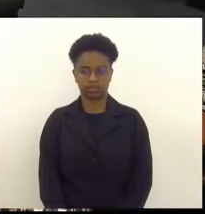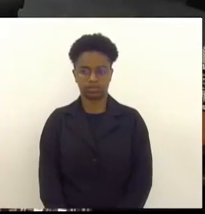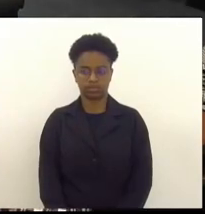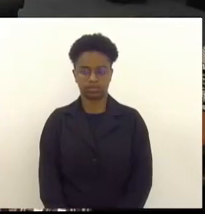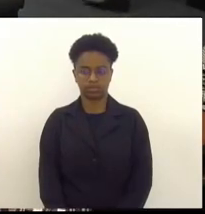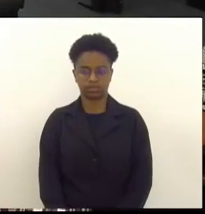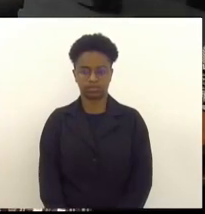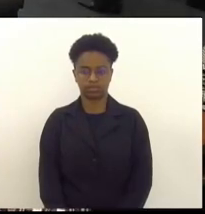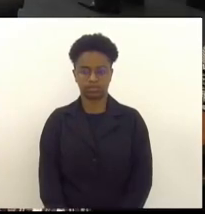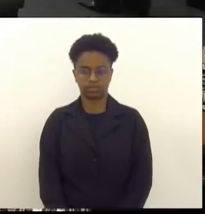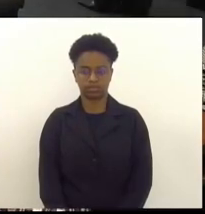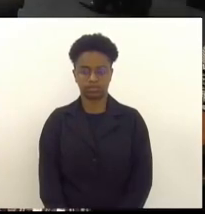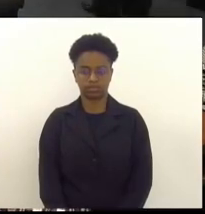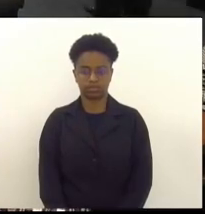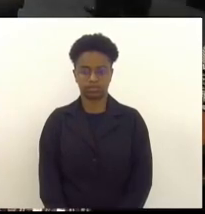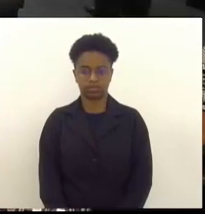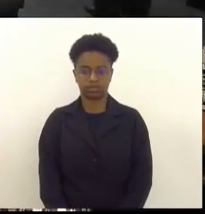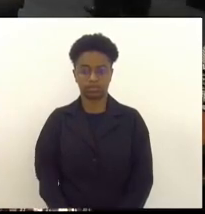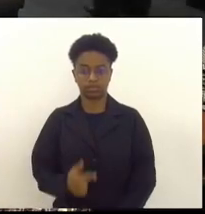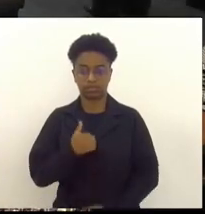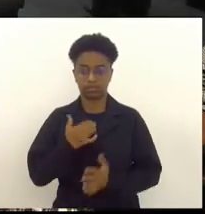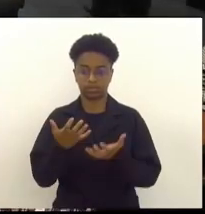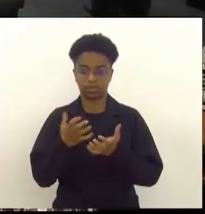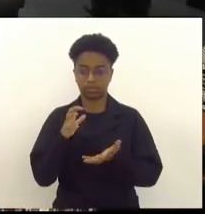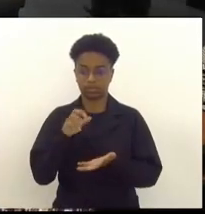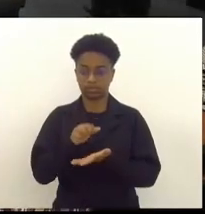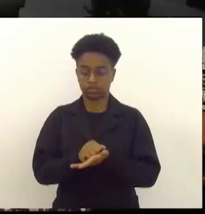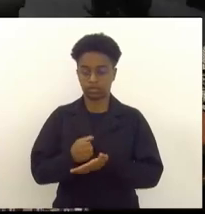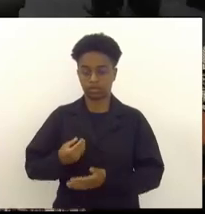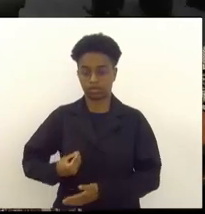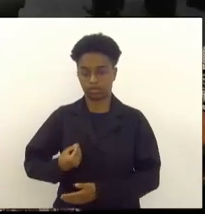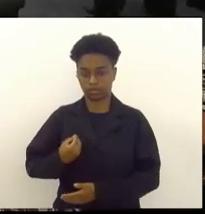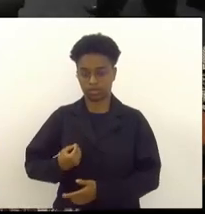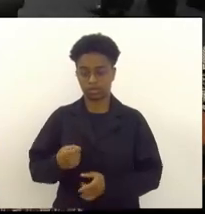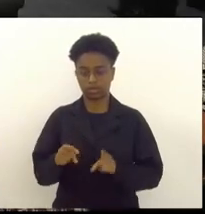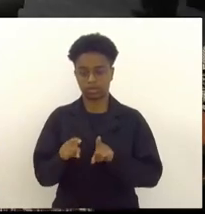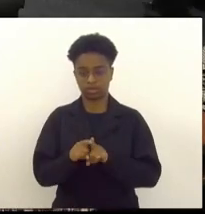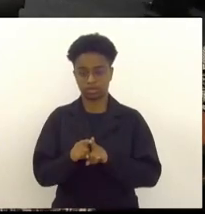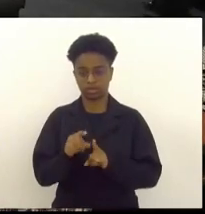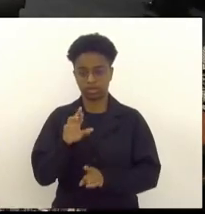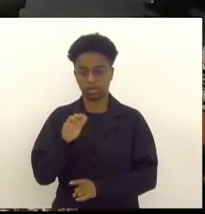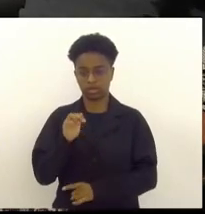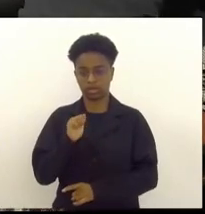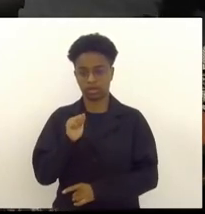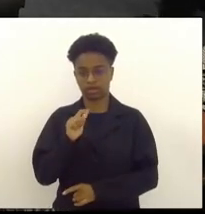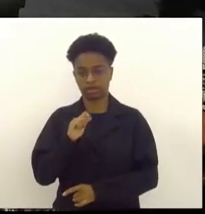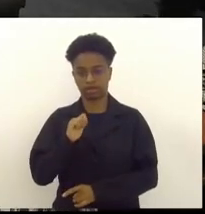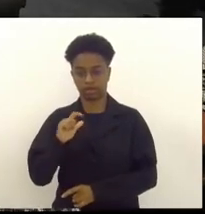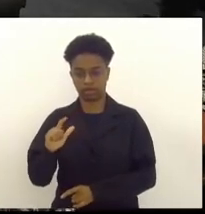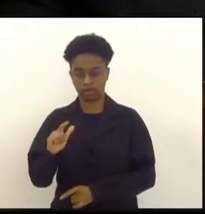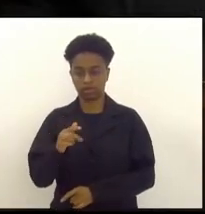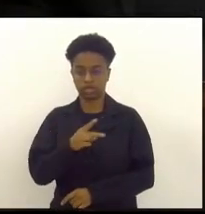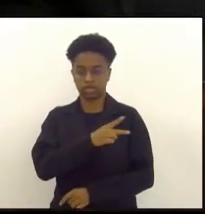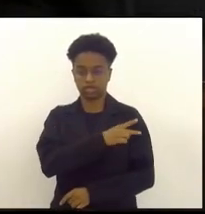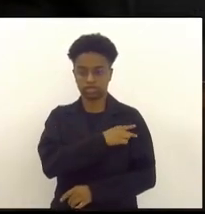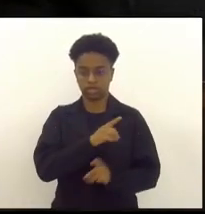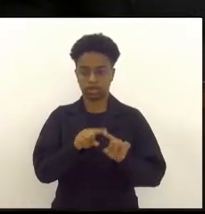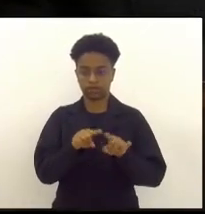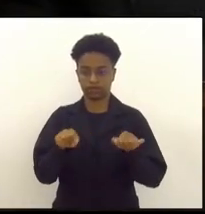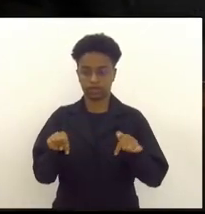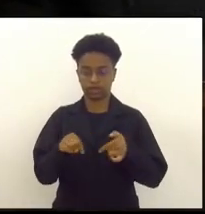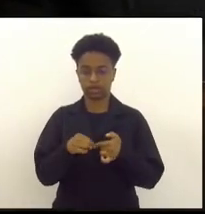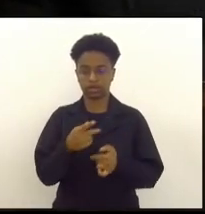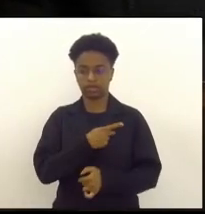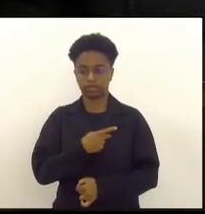Som. Gostaria de registrar a presença aqui também do Dr. Rafael Thompson, chefe de gabinete